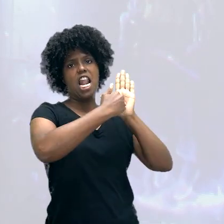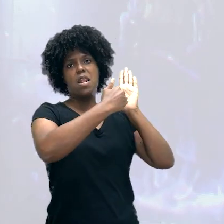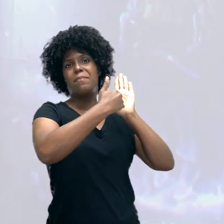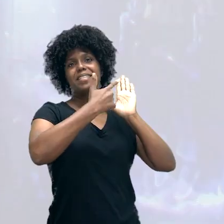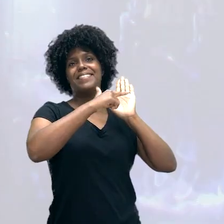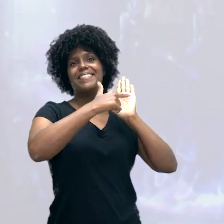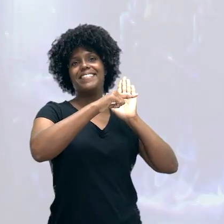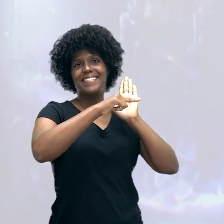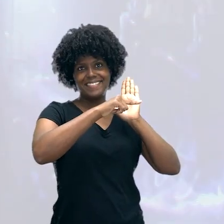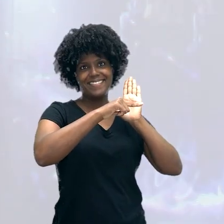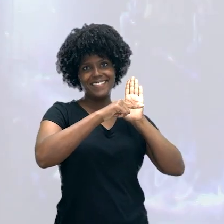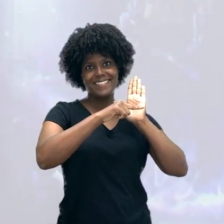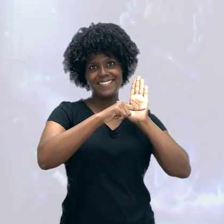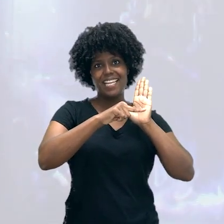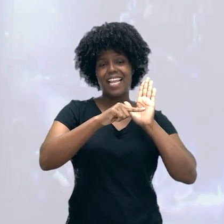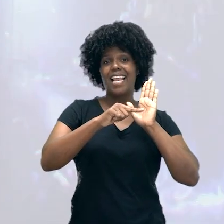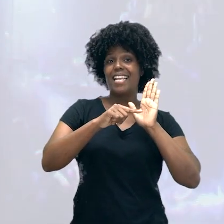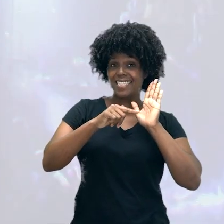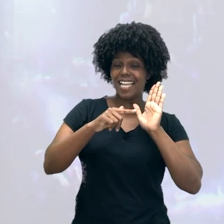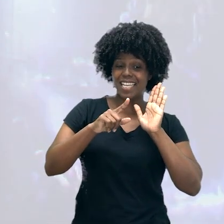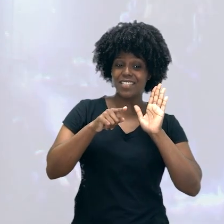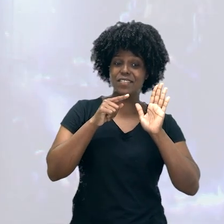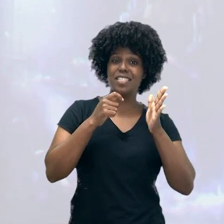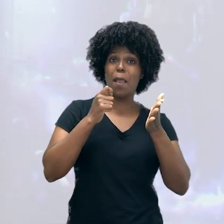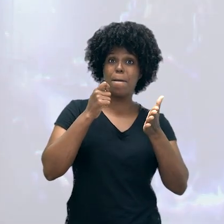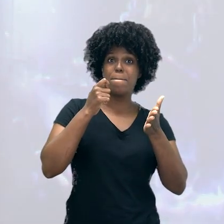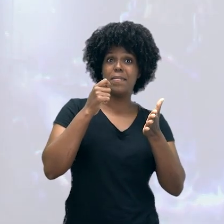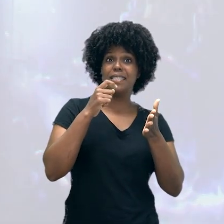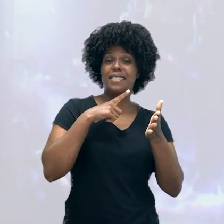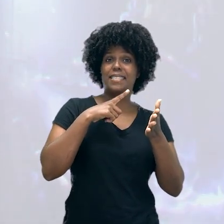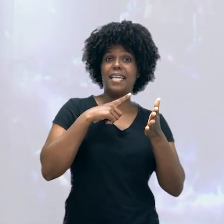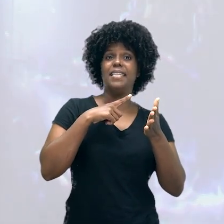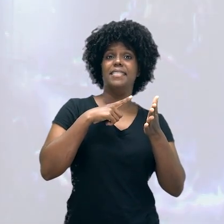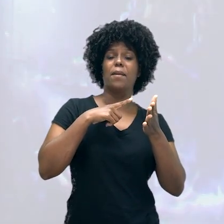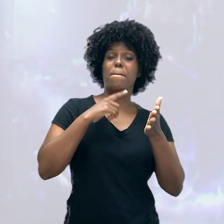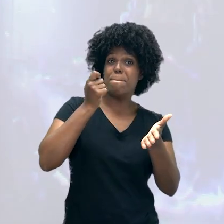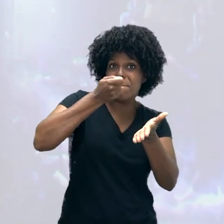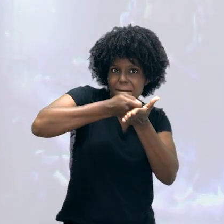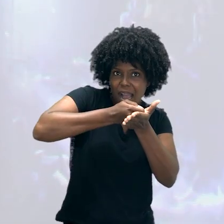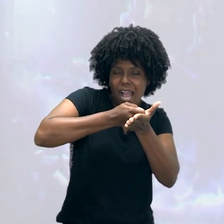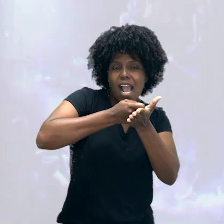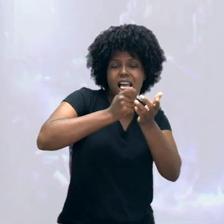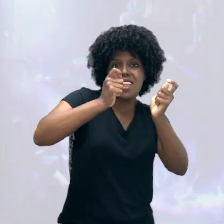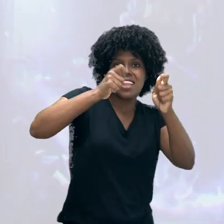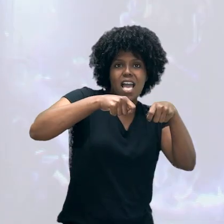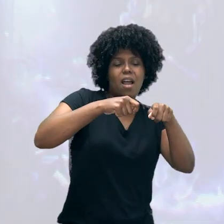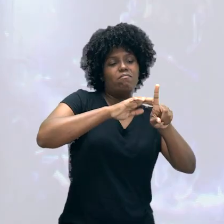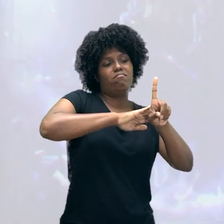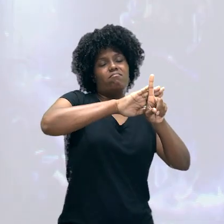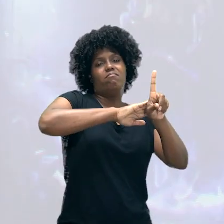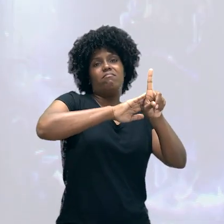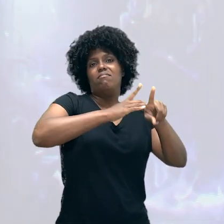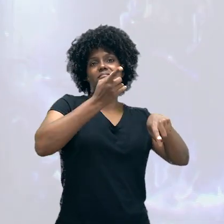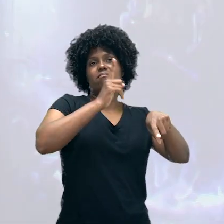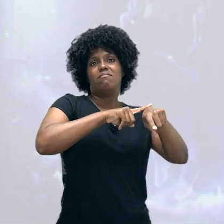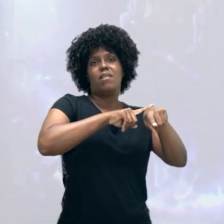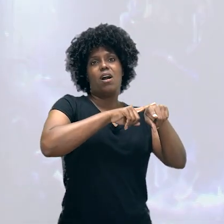borda, né? Ele não tem um horizonte. Isso na versão paga. Ele já retira o fundo automaticamente, aí você